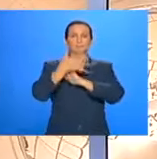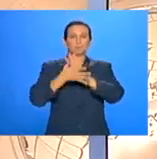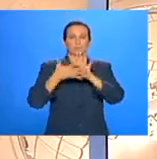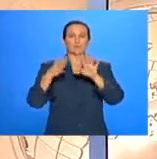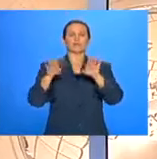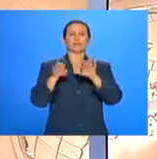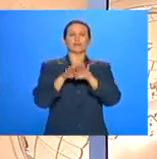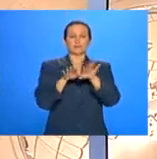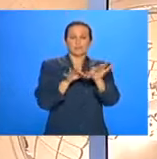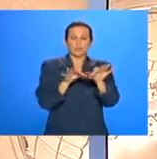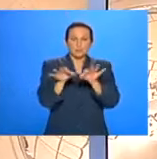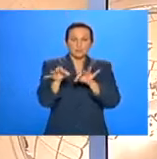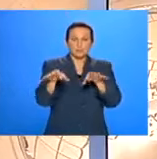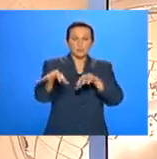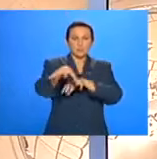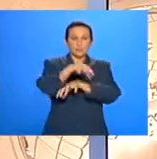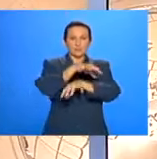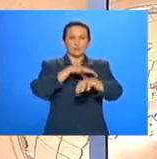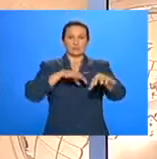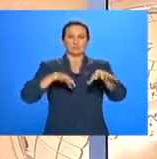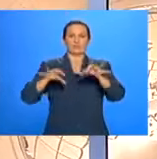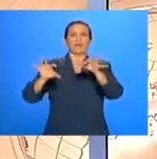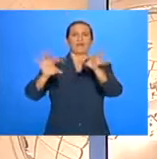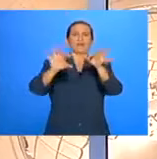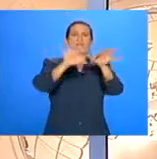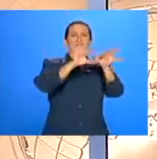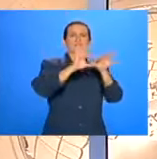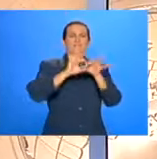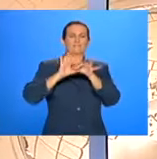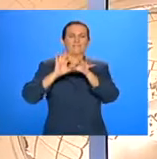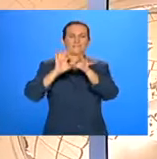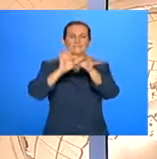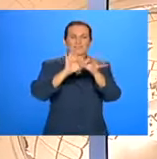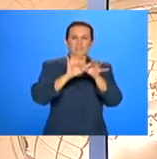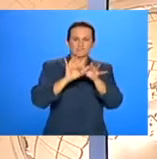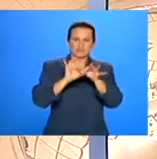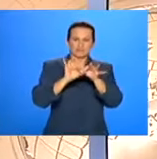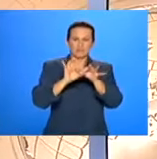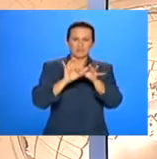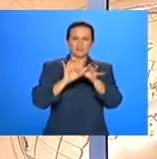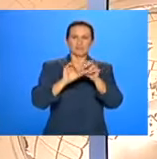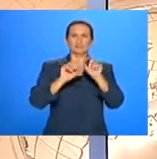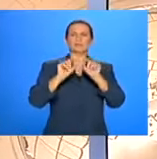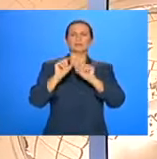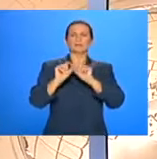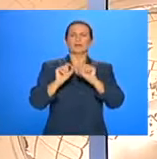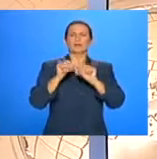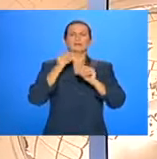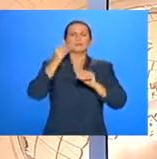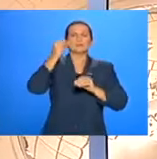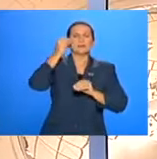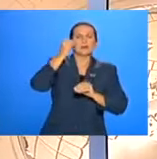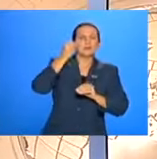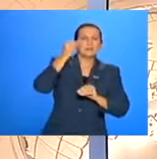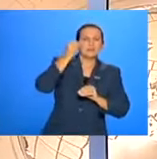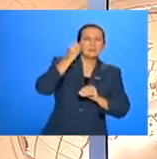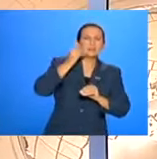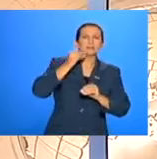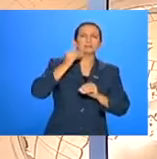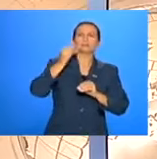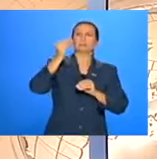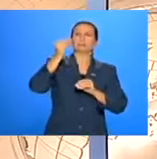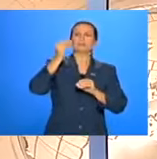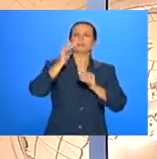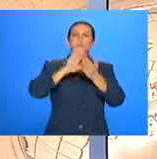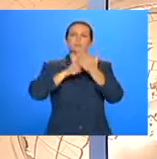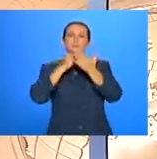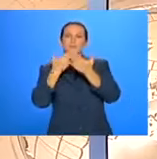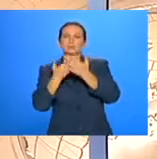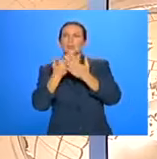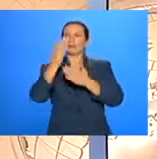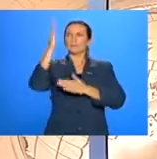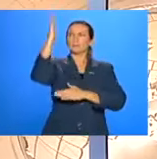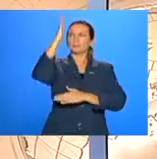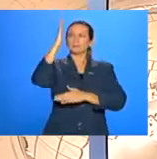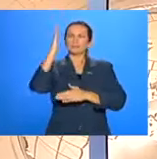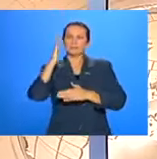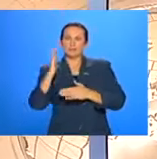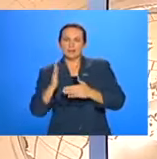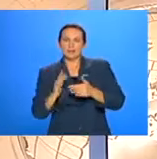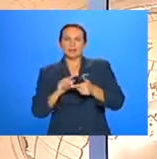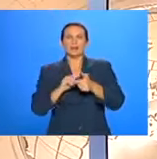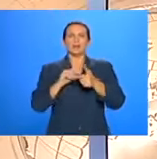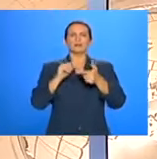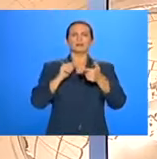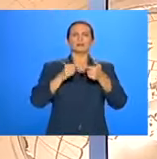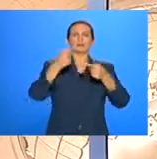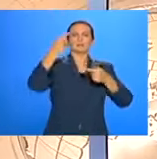FENEIS, que promoveu o intercâmbio entre as diferentes experiências dos intérpretes no país, discussões